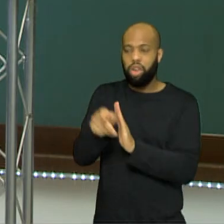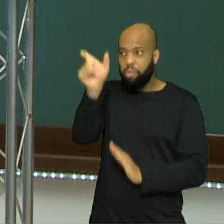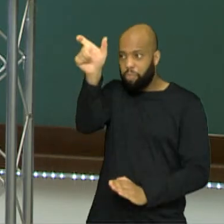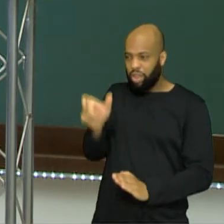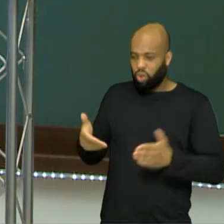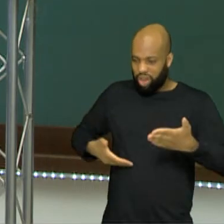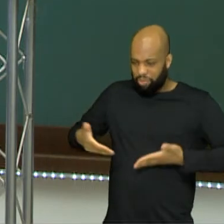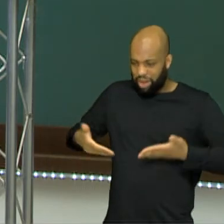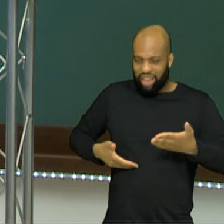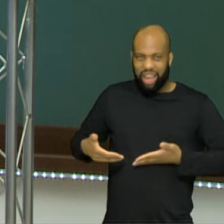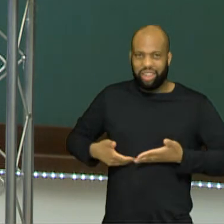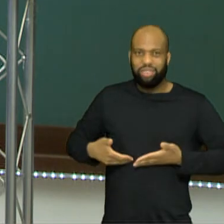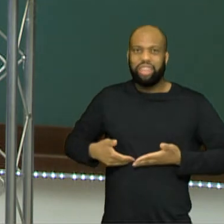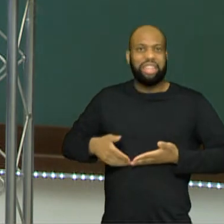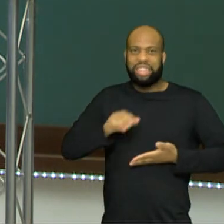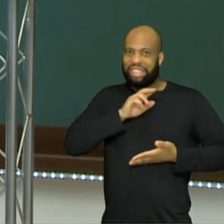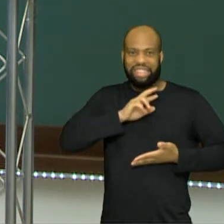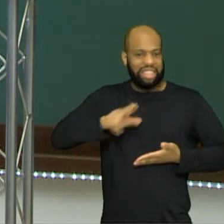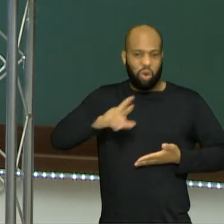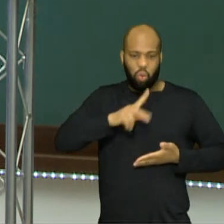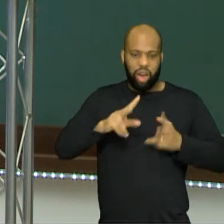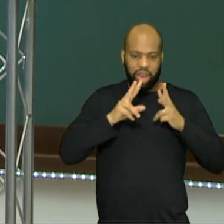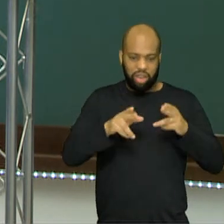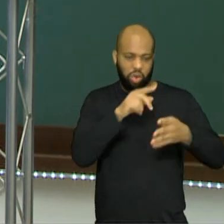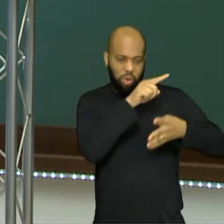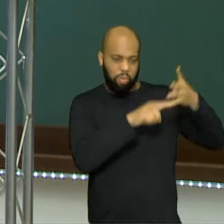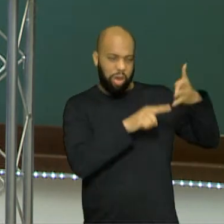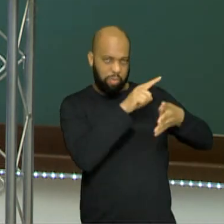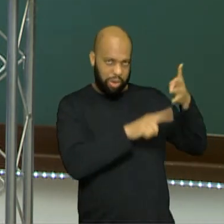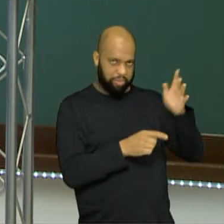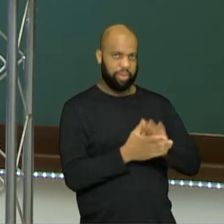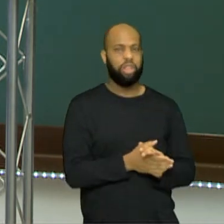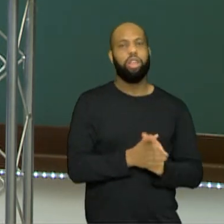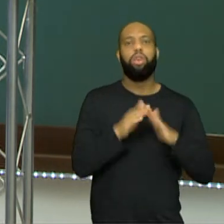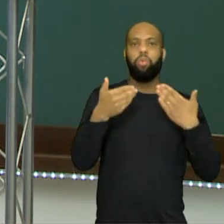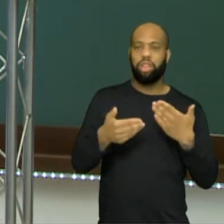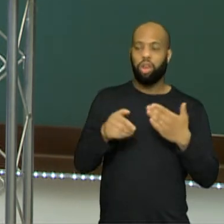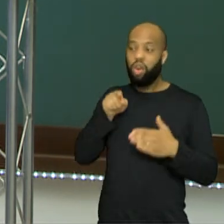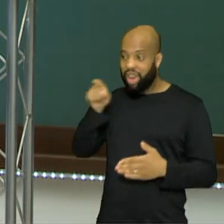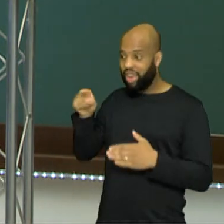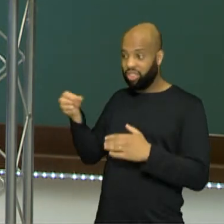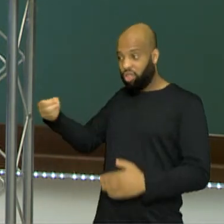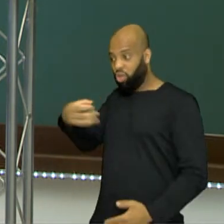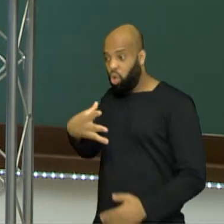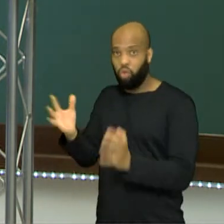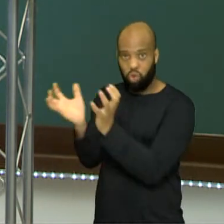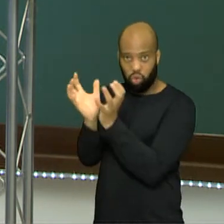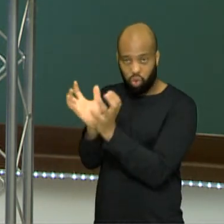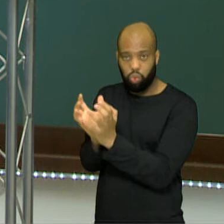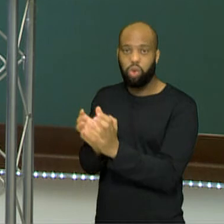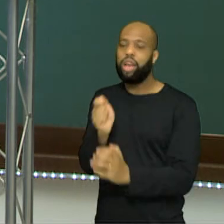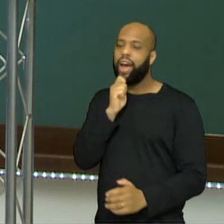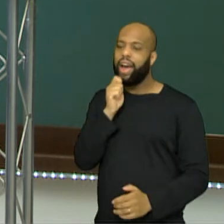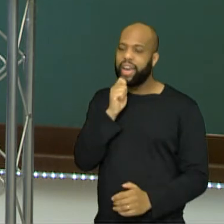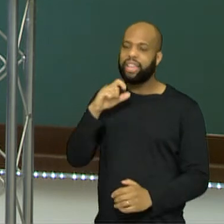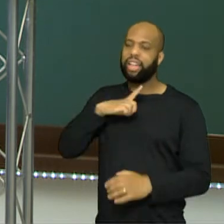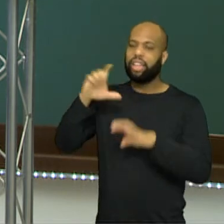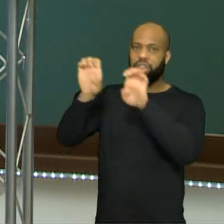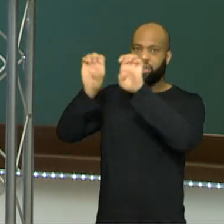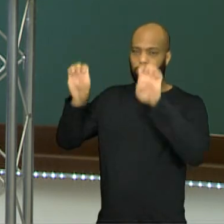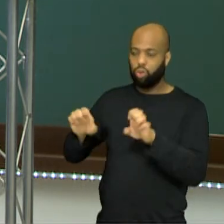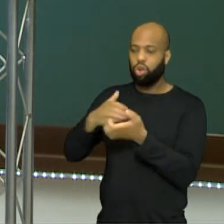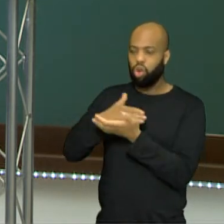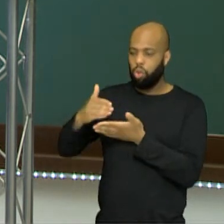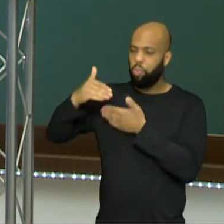não estão na mesma quantidade dos antigos tigres asiáticos. Esses tigres asiáticos ainda estão se